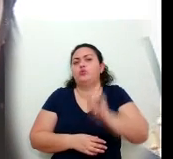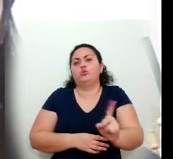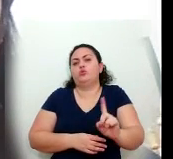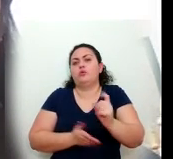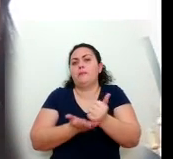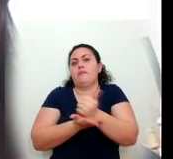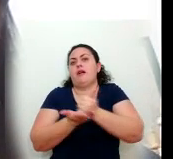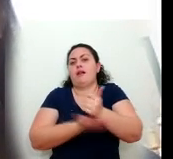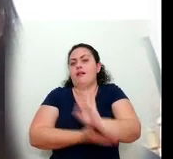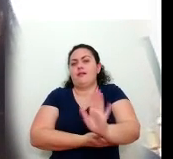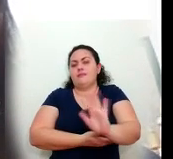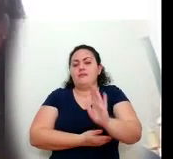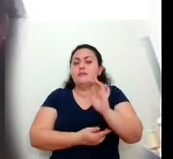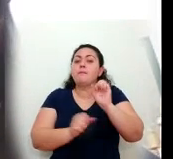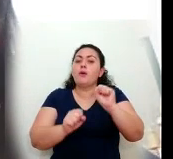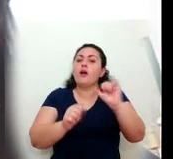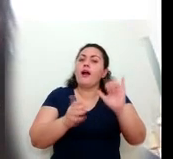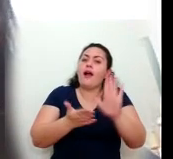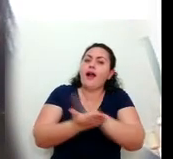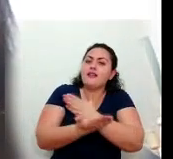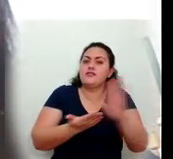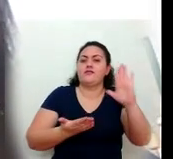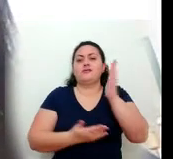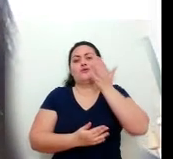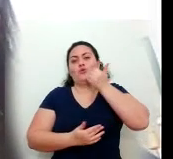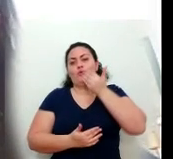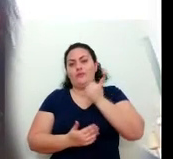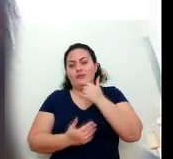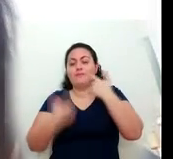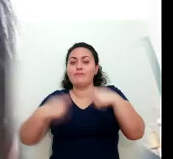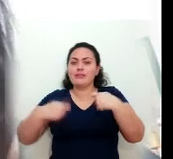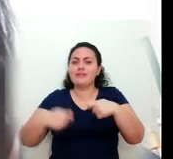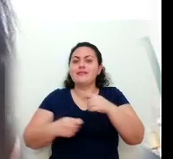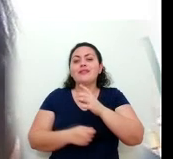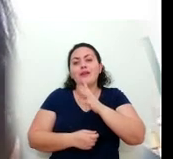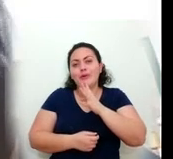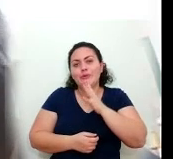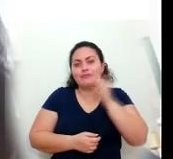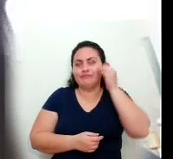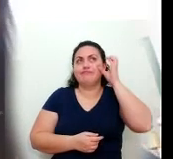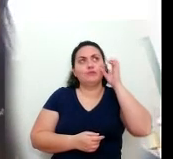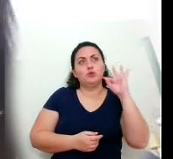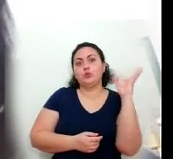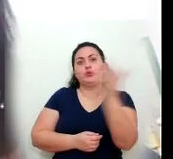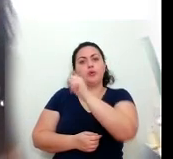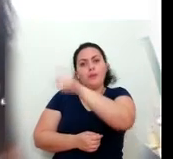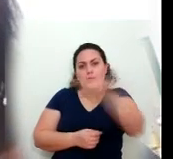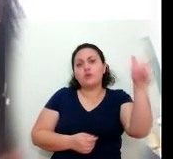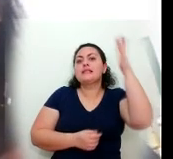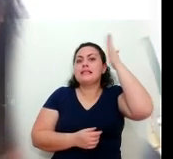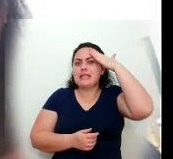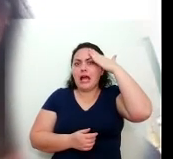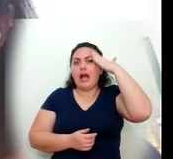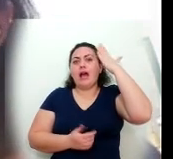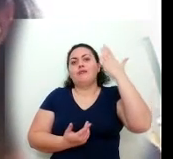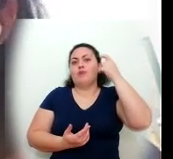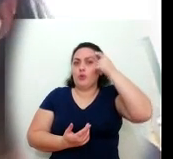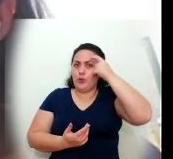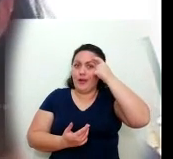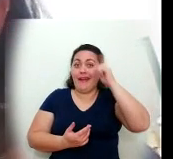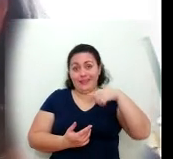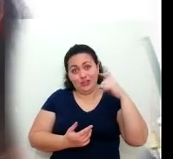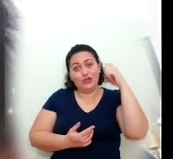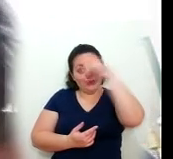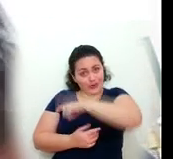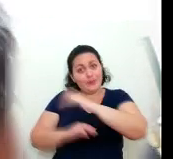é lógico que não pode ser a base da nossa alimentação, né? Eu acho que isso é conhecido e reconhecido por todas as pessoas,